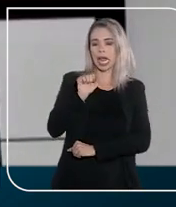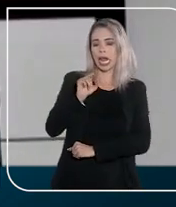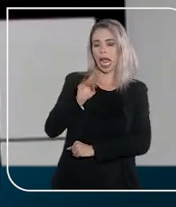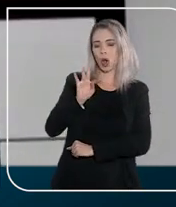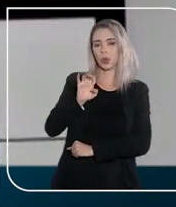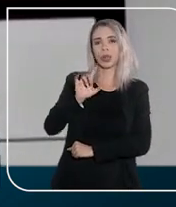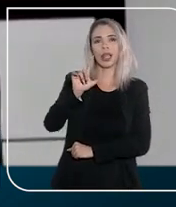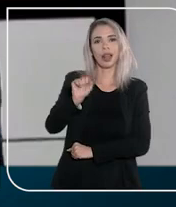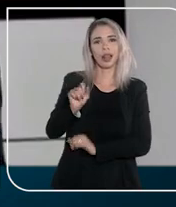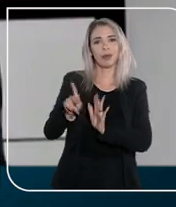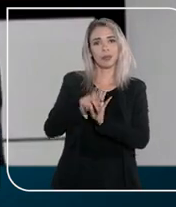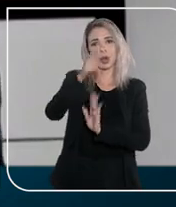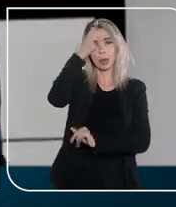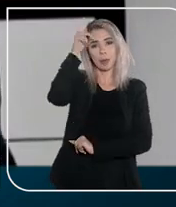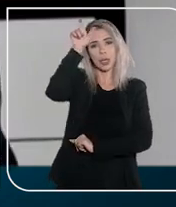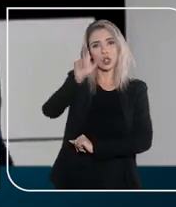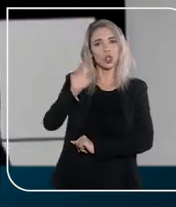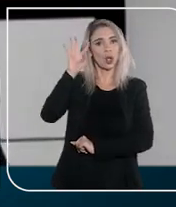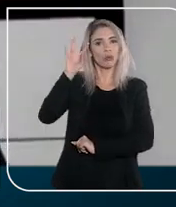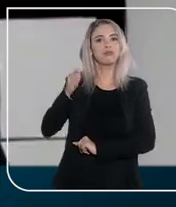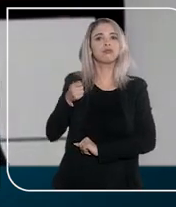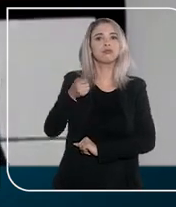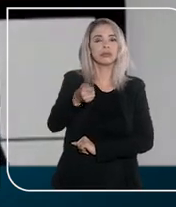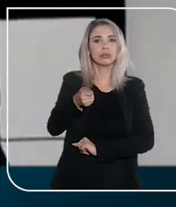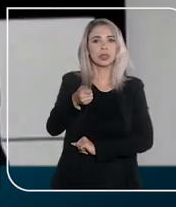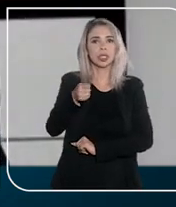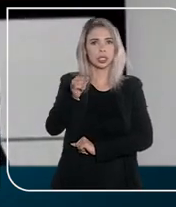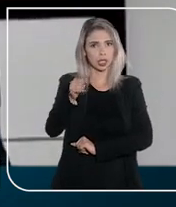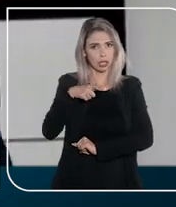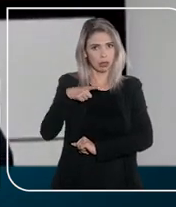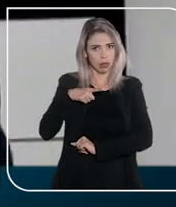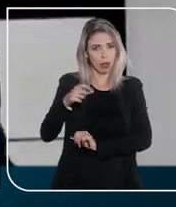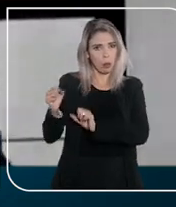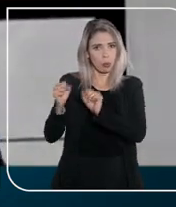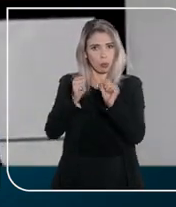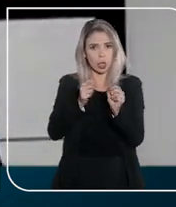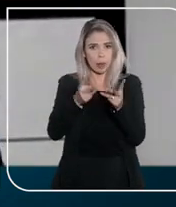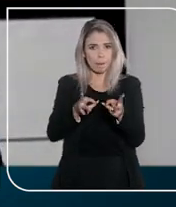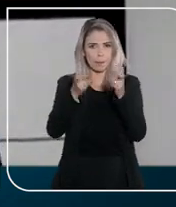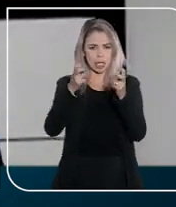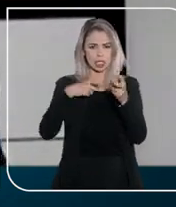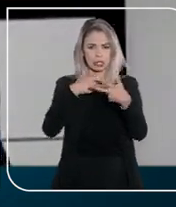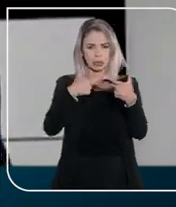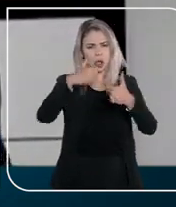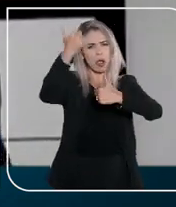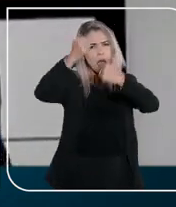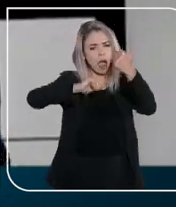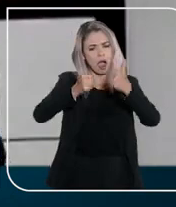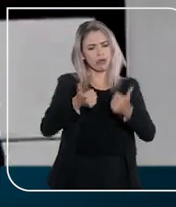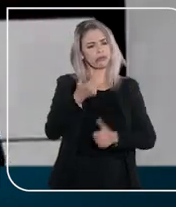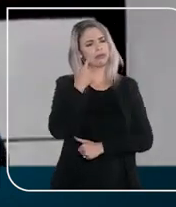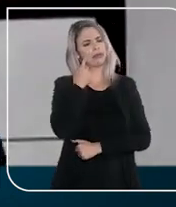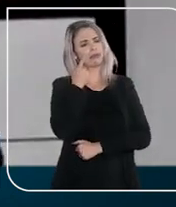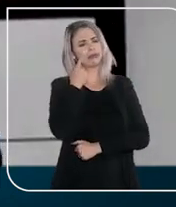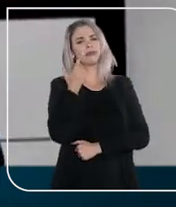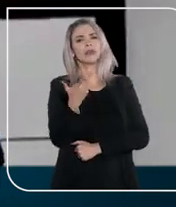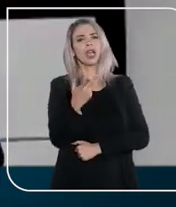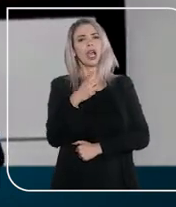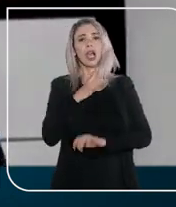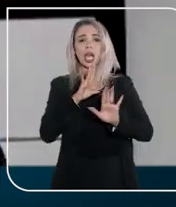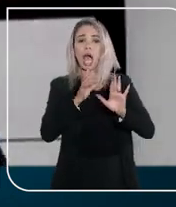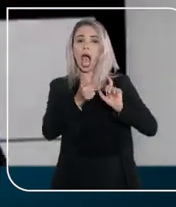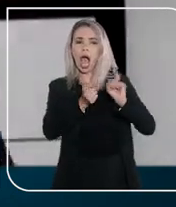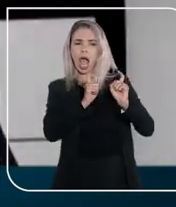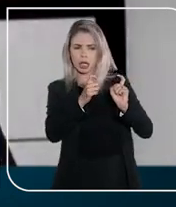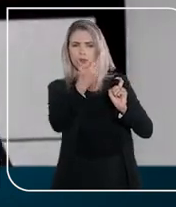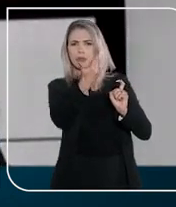juiz. Se o juiz, com o poder geral de cautela, verificando o caso em concreto, ele diz, olha, a administração está